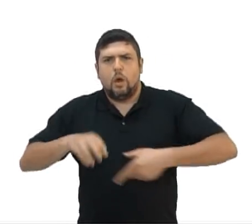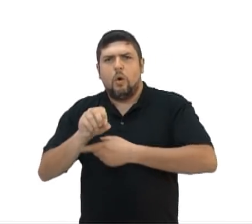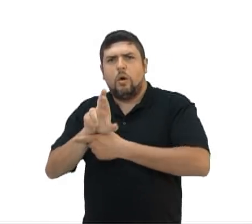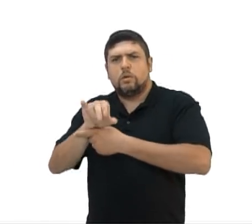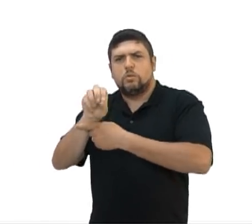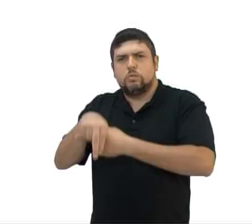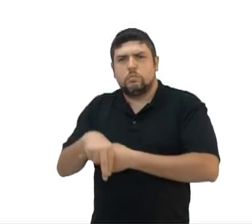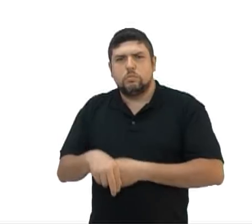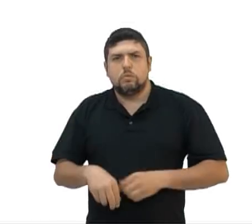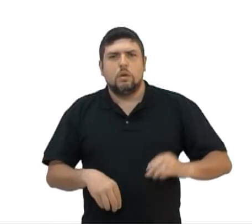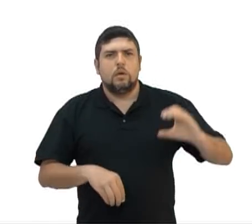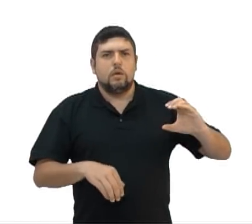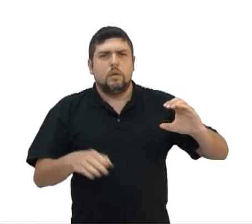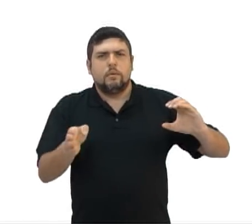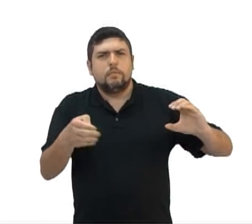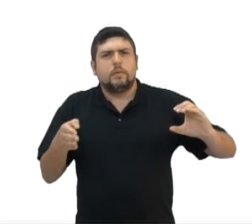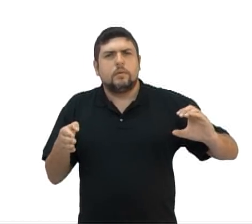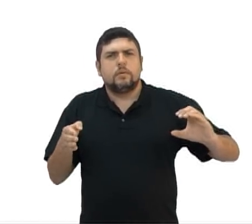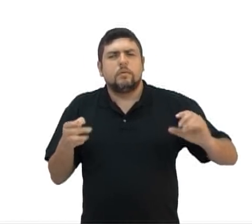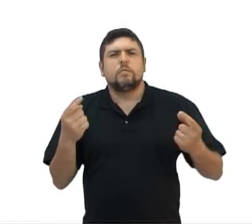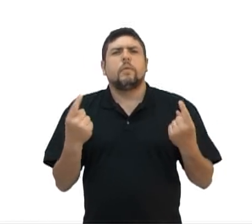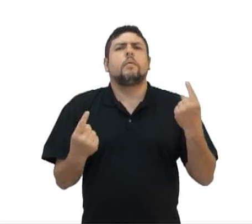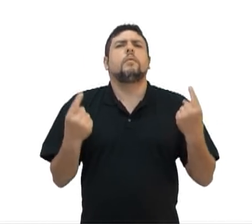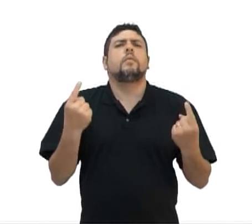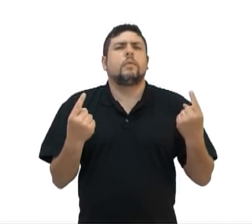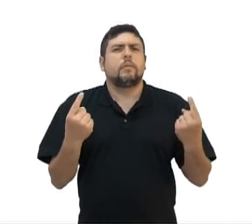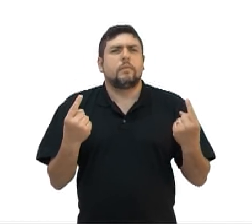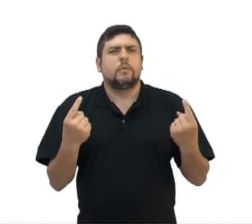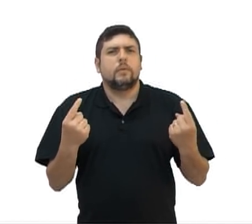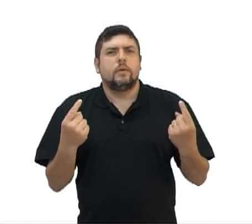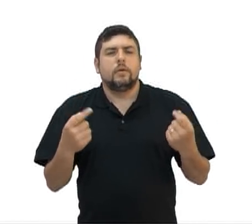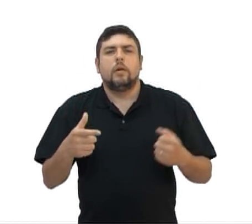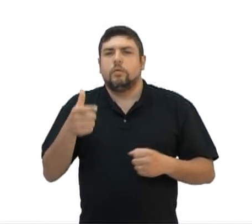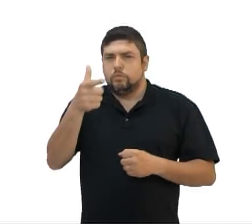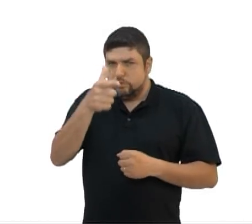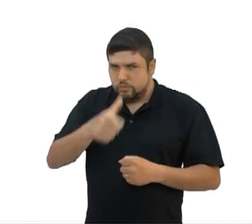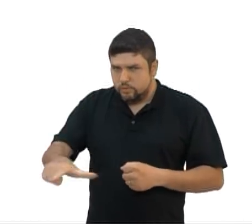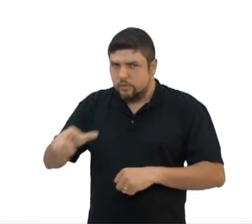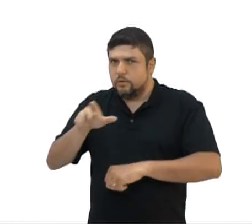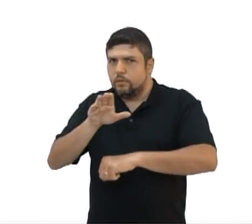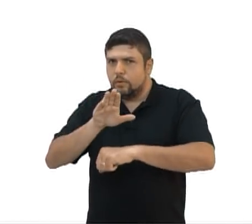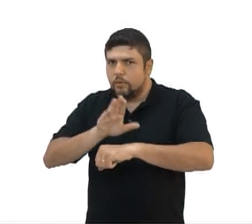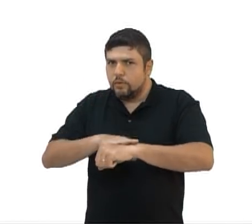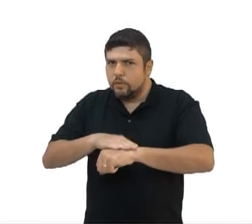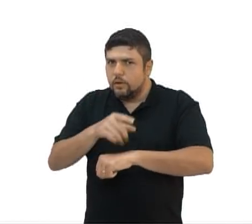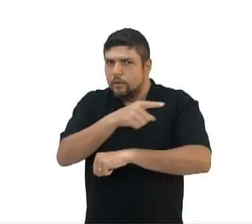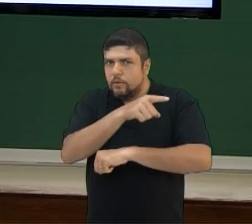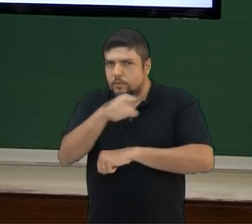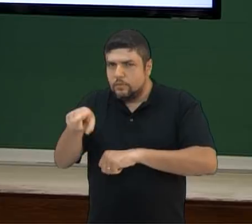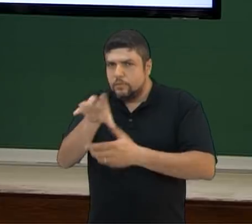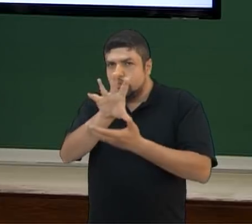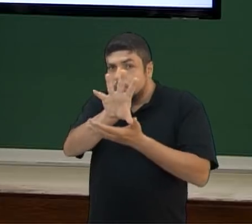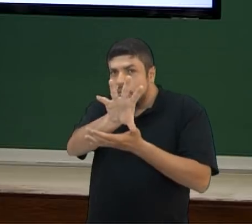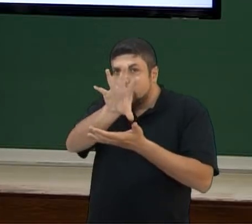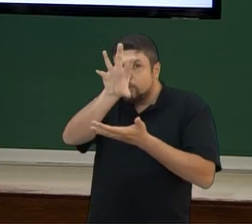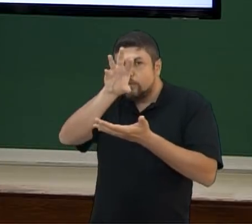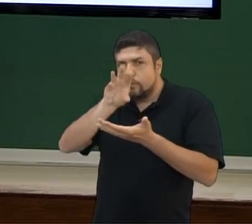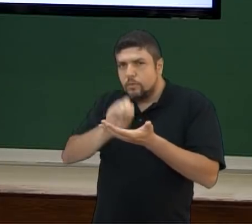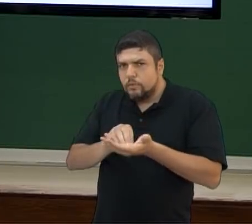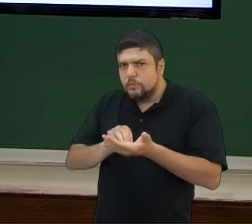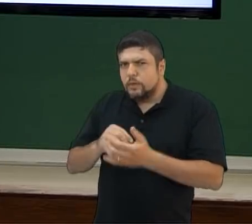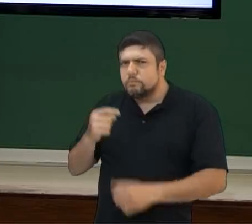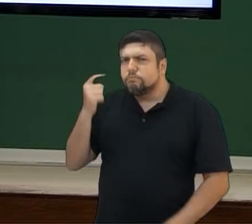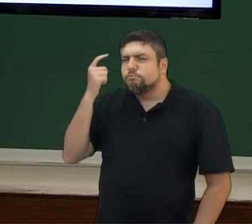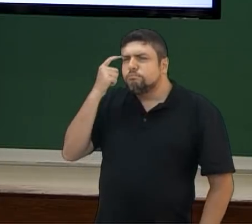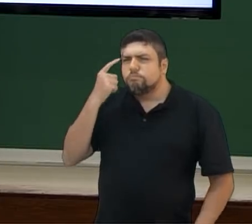o peixe. Qual será a resposta correta? Vamos novamente dar um tempo para vocês copiarem essa questão, escolherem